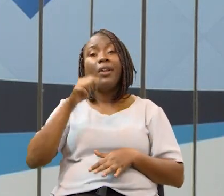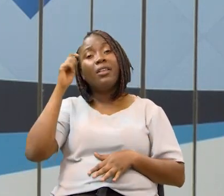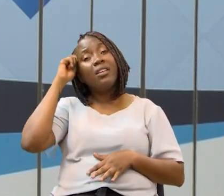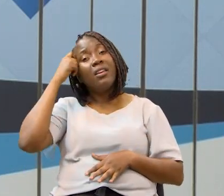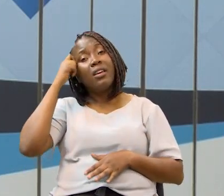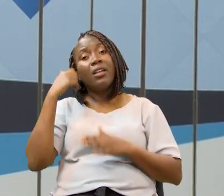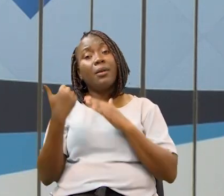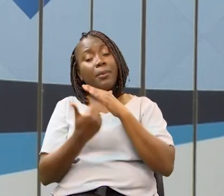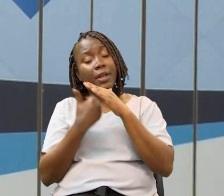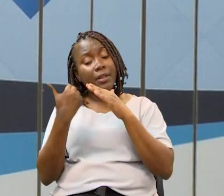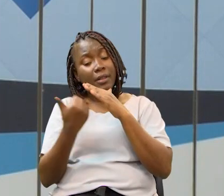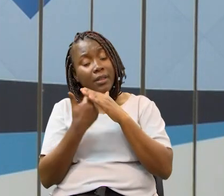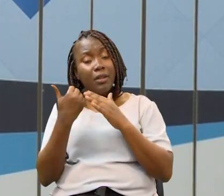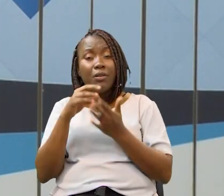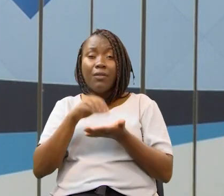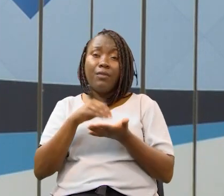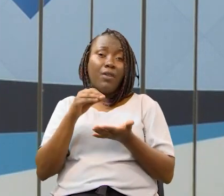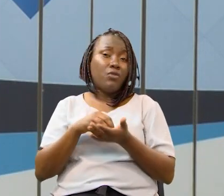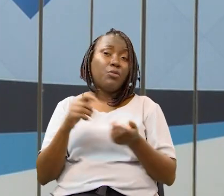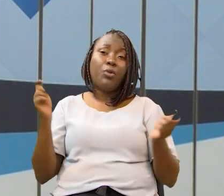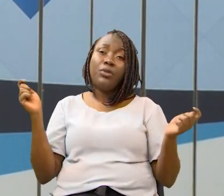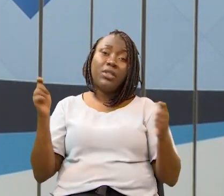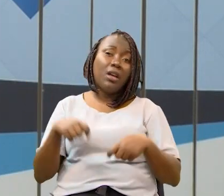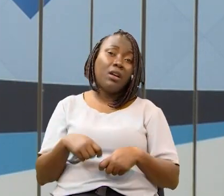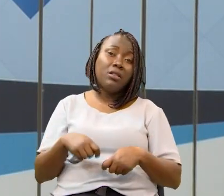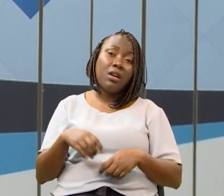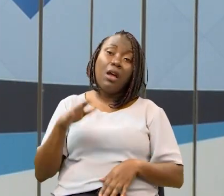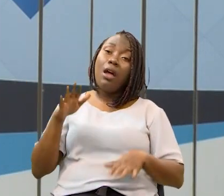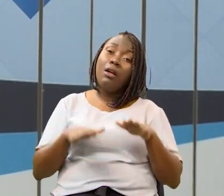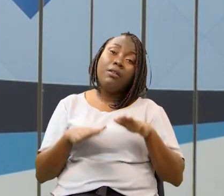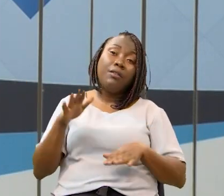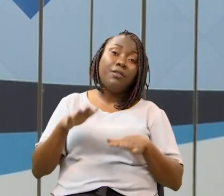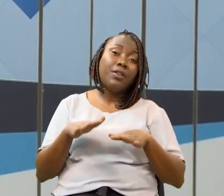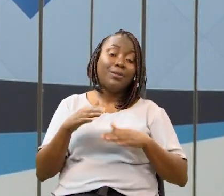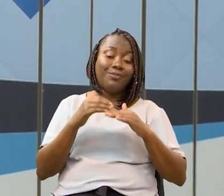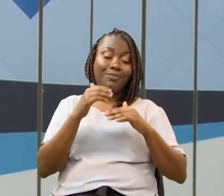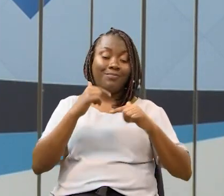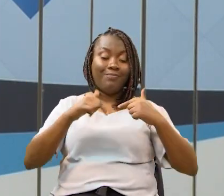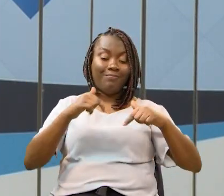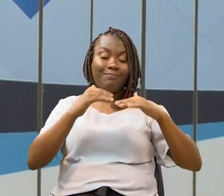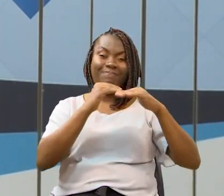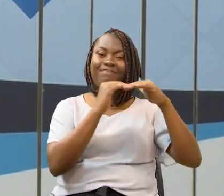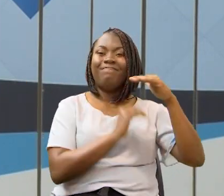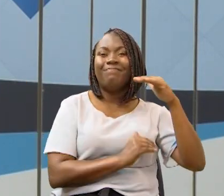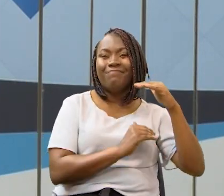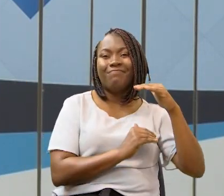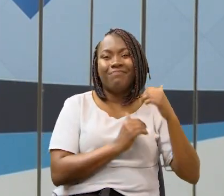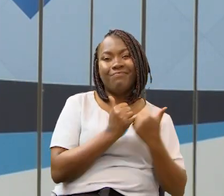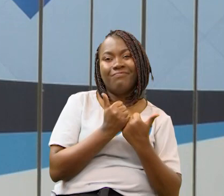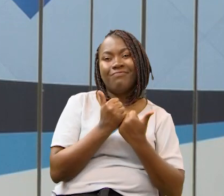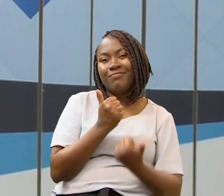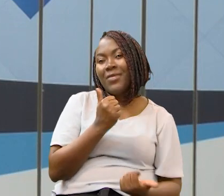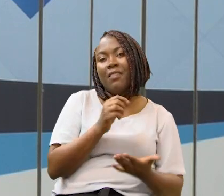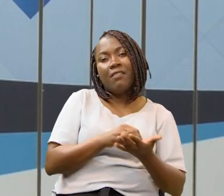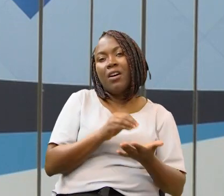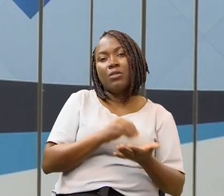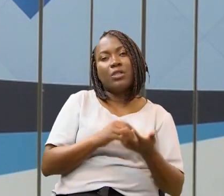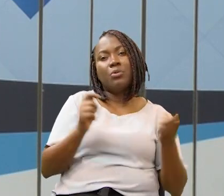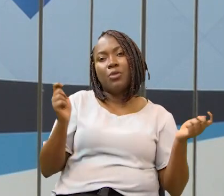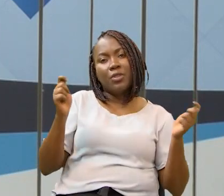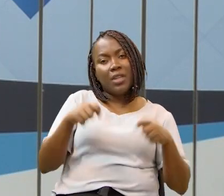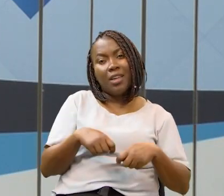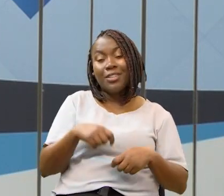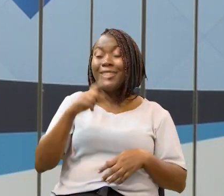está empreendendo pela falta de oportunidade, né? Ou então está num subemprego pela falta de